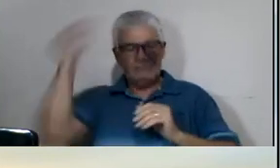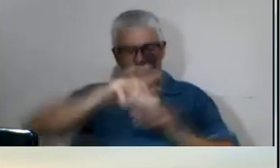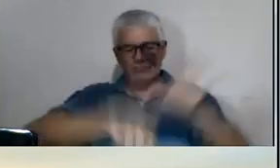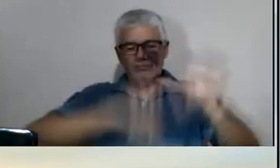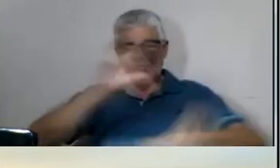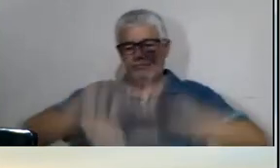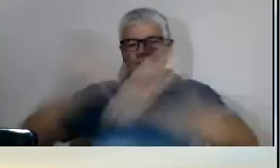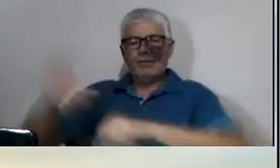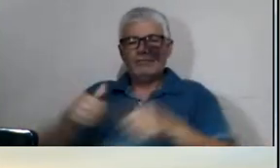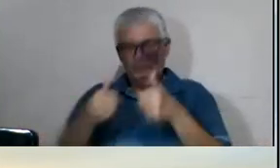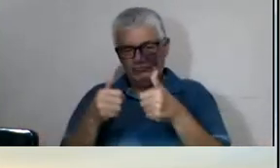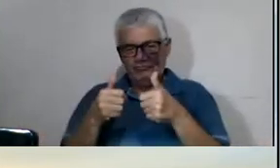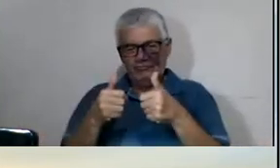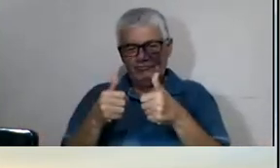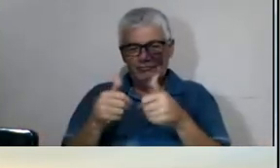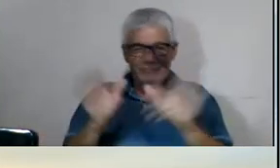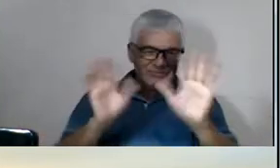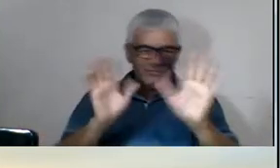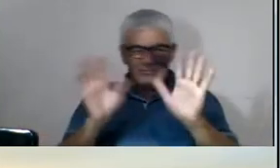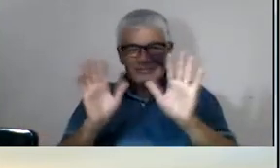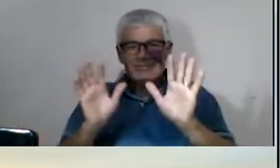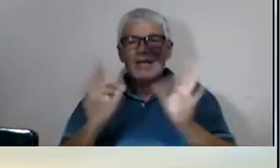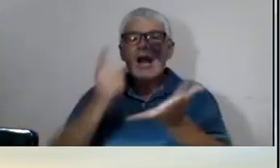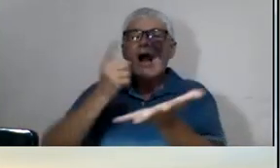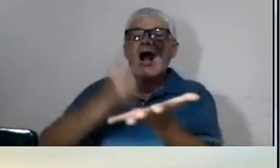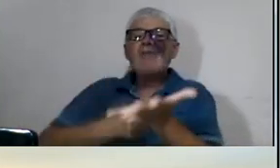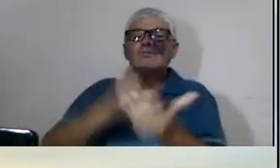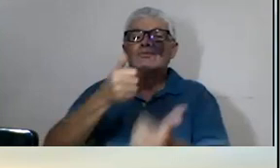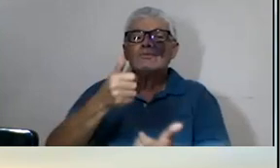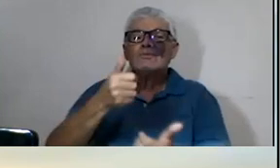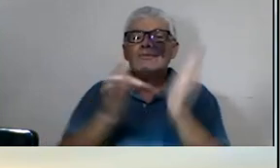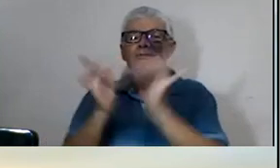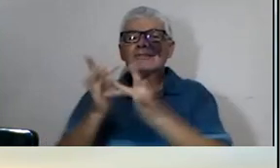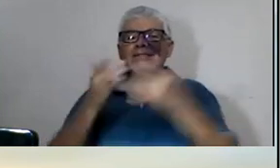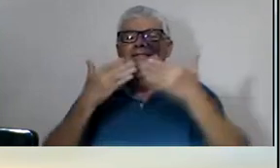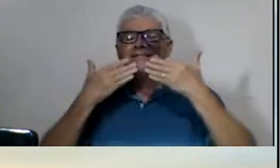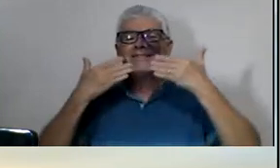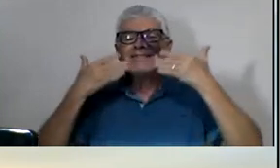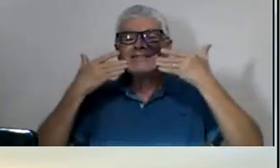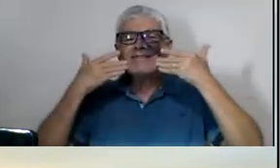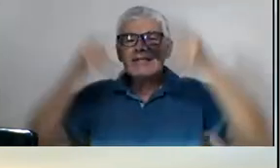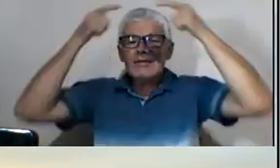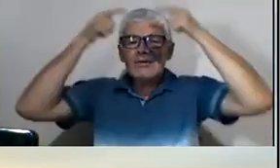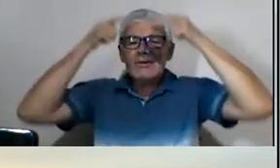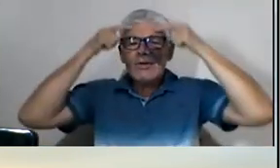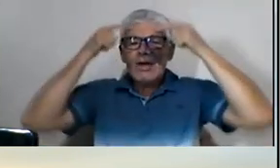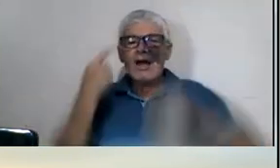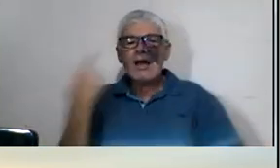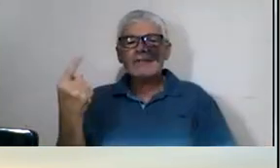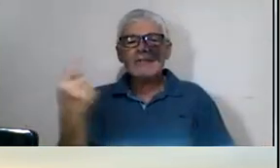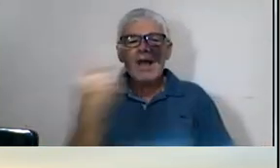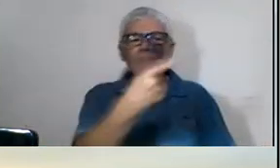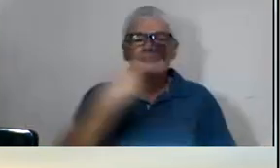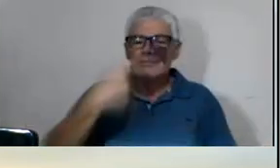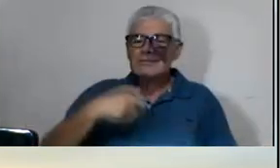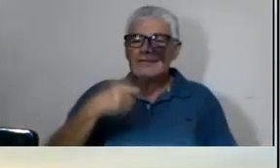Farei tremer todas as nações que trarão para cá os seus tesouros. E encherei este templo de